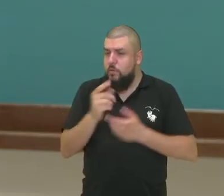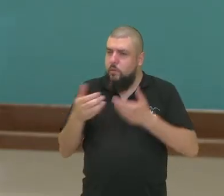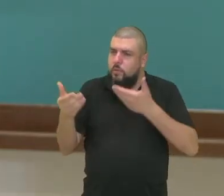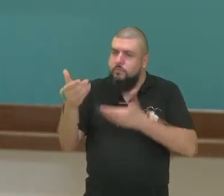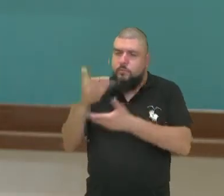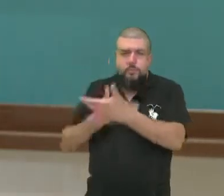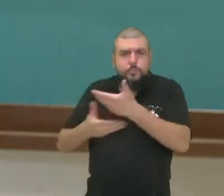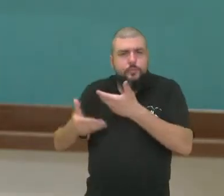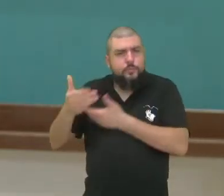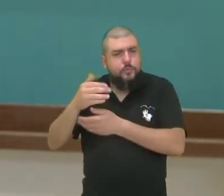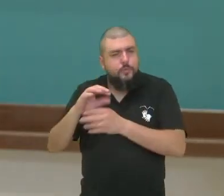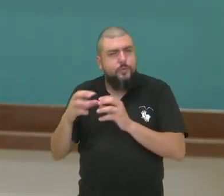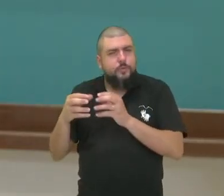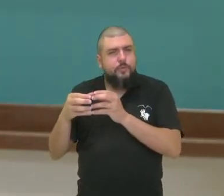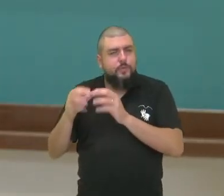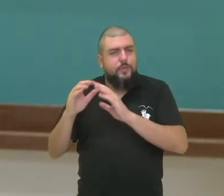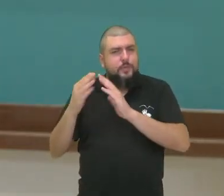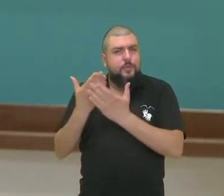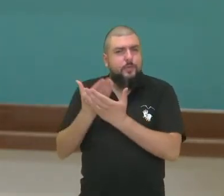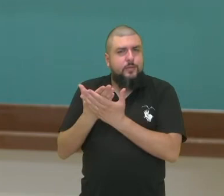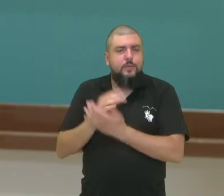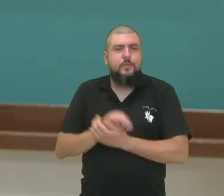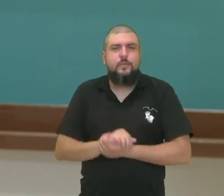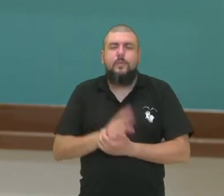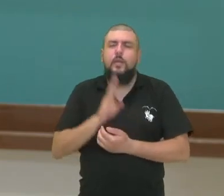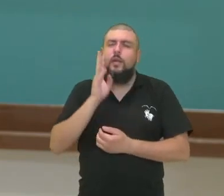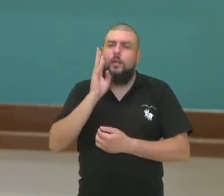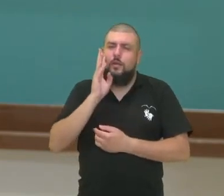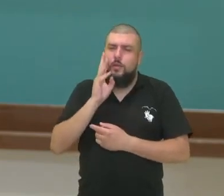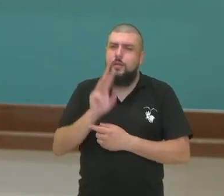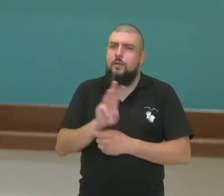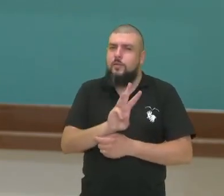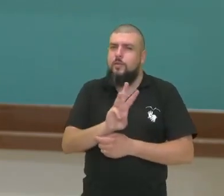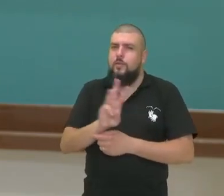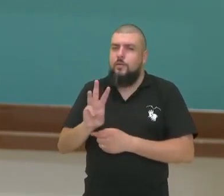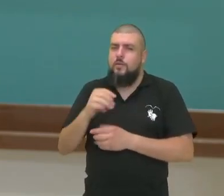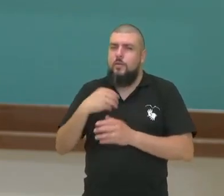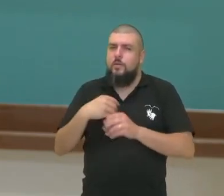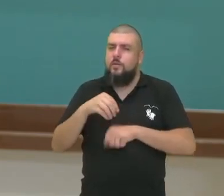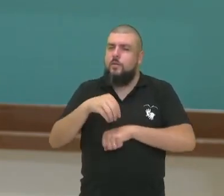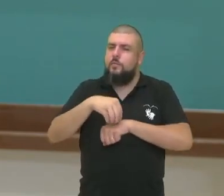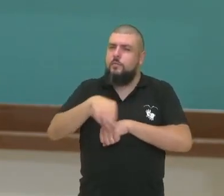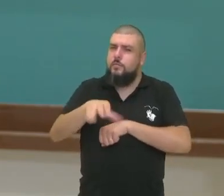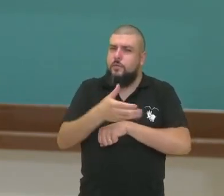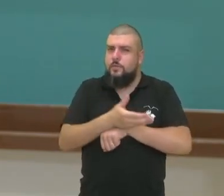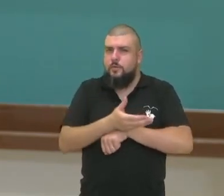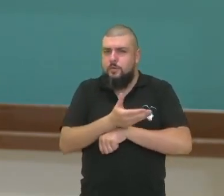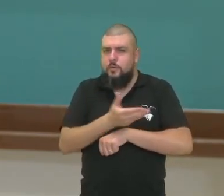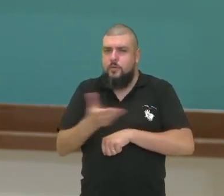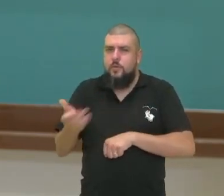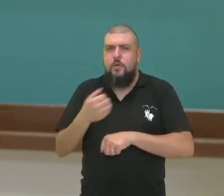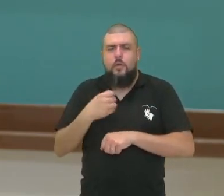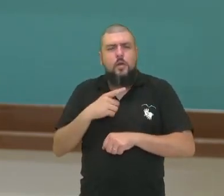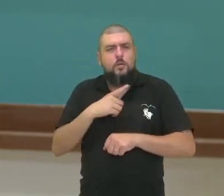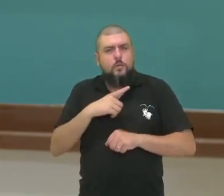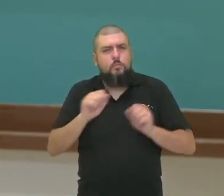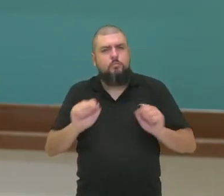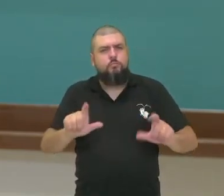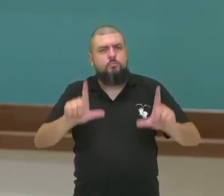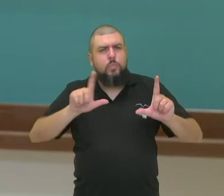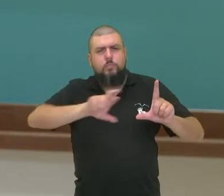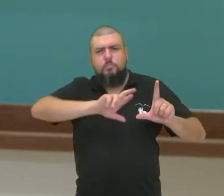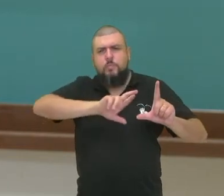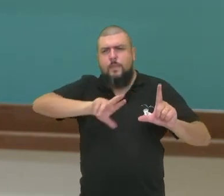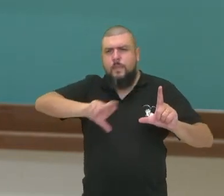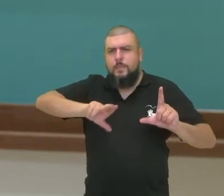a sua turma. Então, bem legal, esse site é uma sugestão que eu deixo para vocês, é um site que tem vários designs interessantes, então